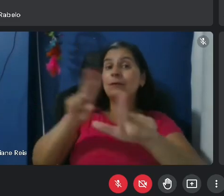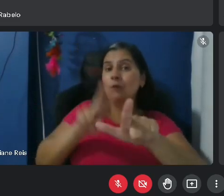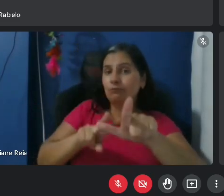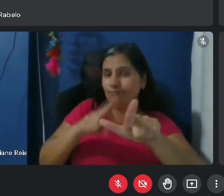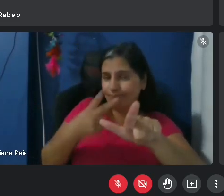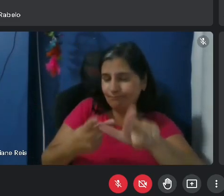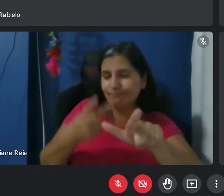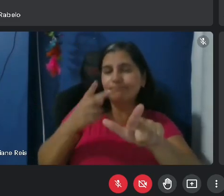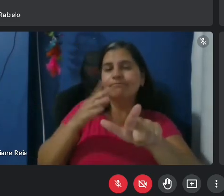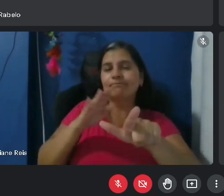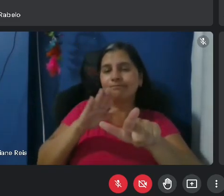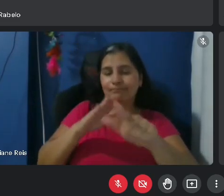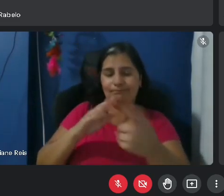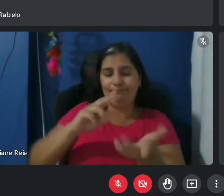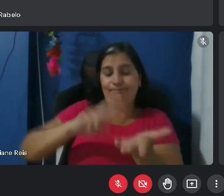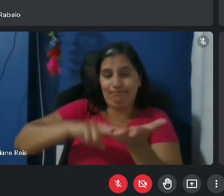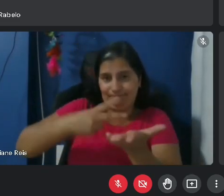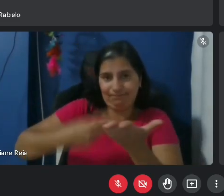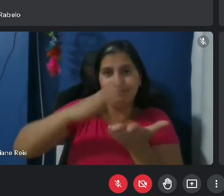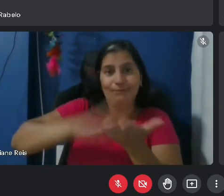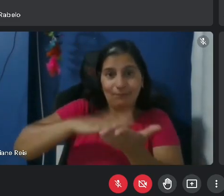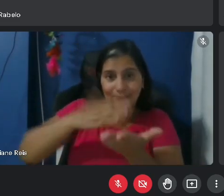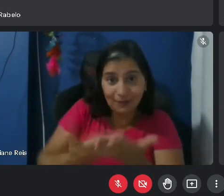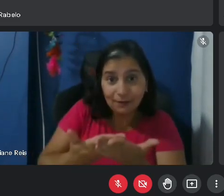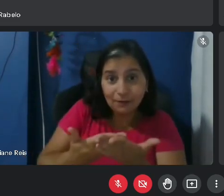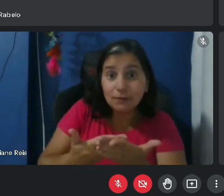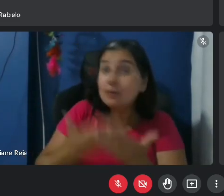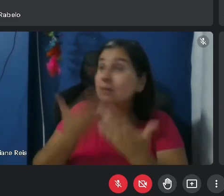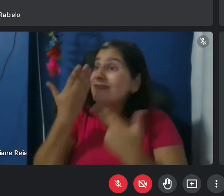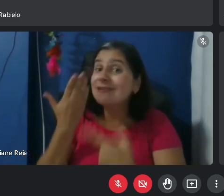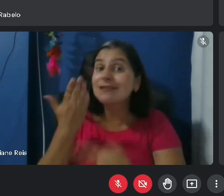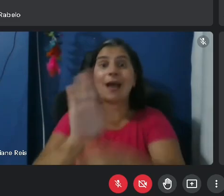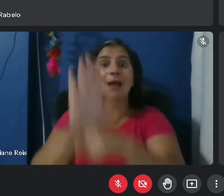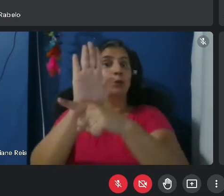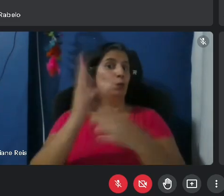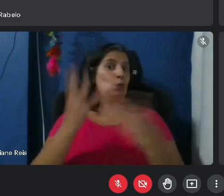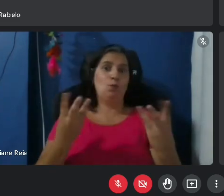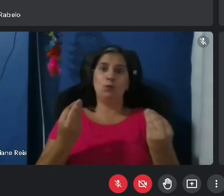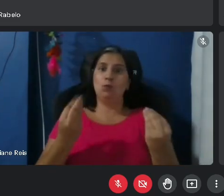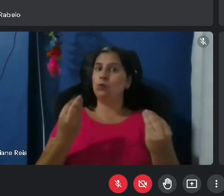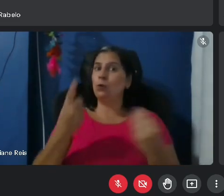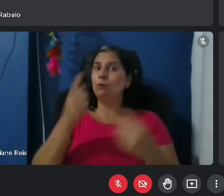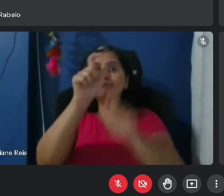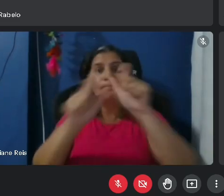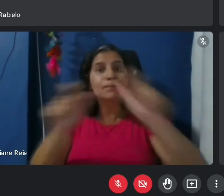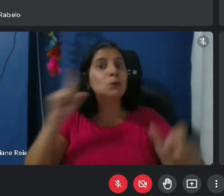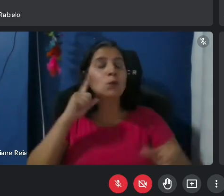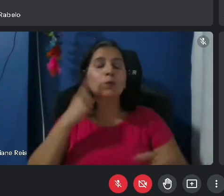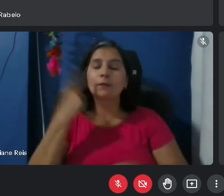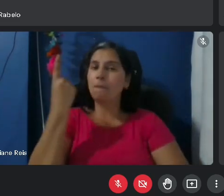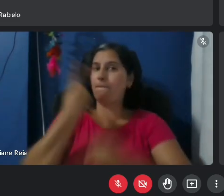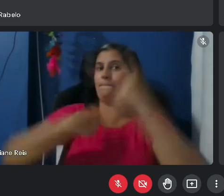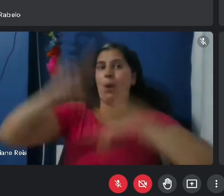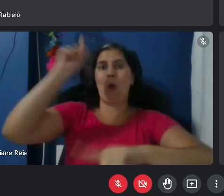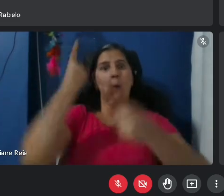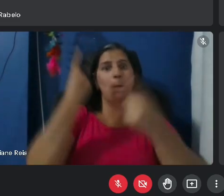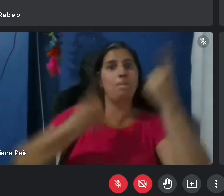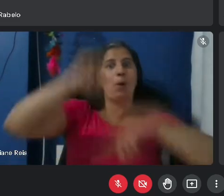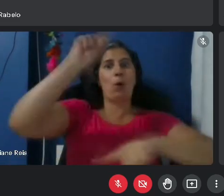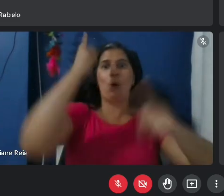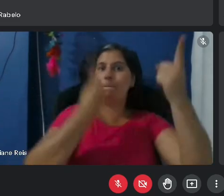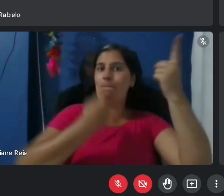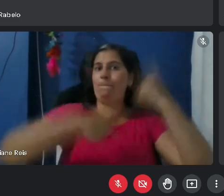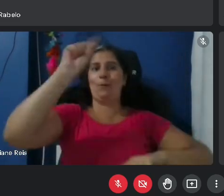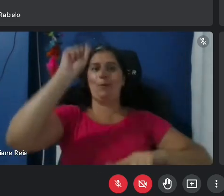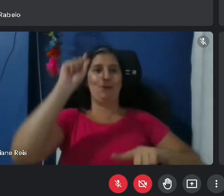bilíngue, a formação do tradutor e intérprete de Libras ajuda muito o